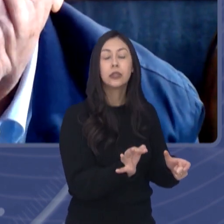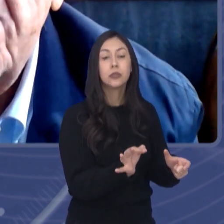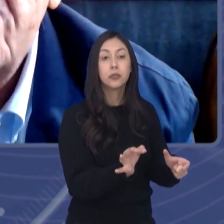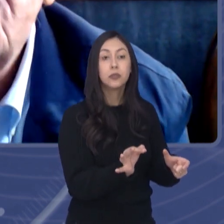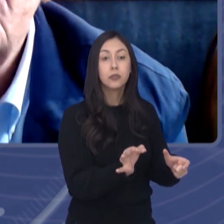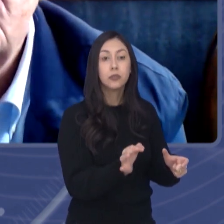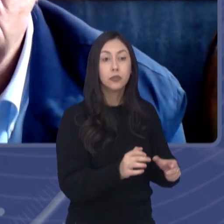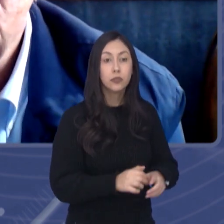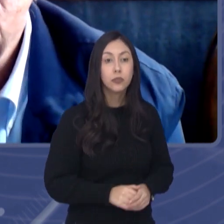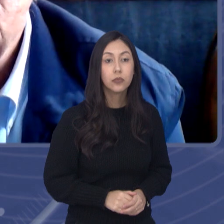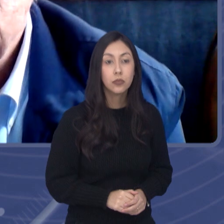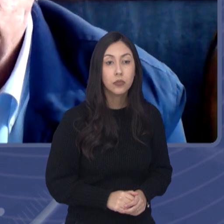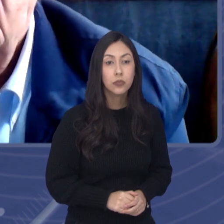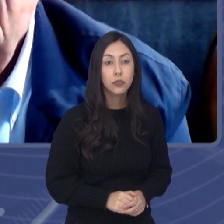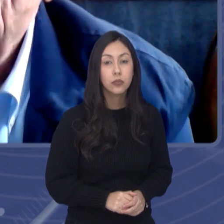economia local.